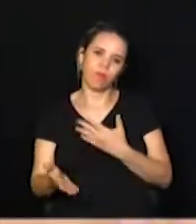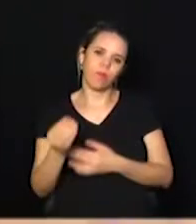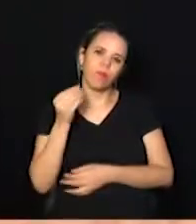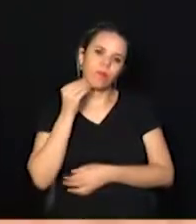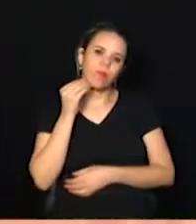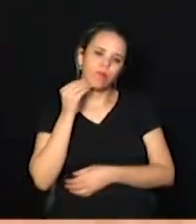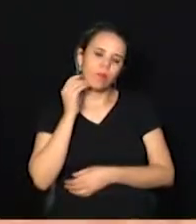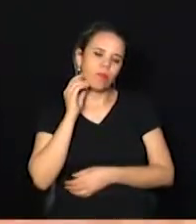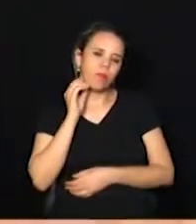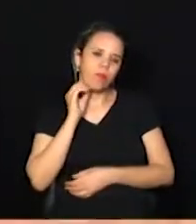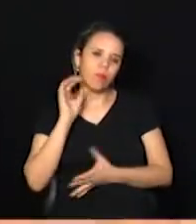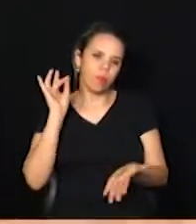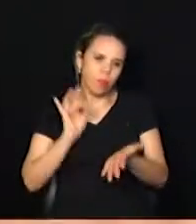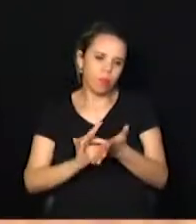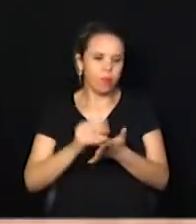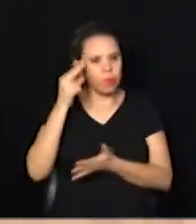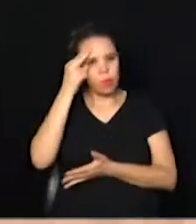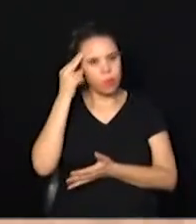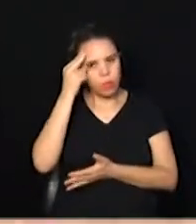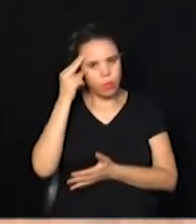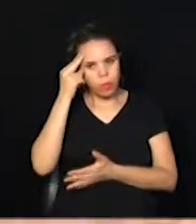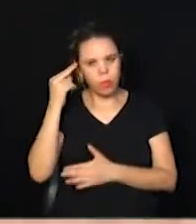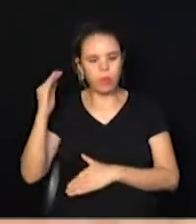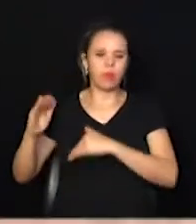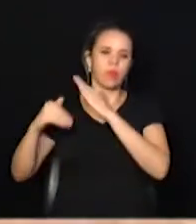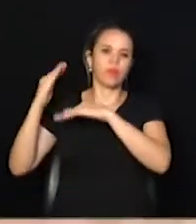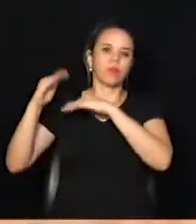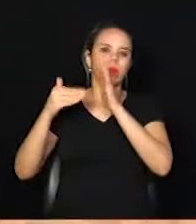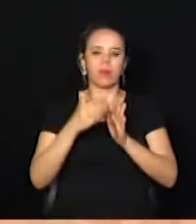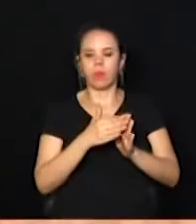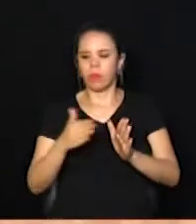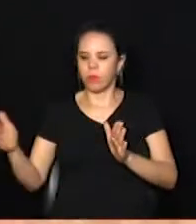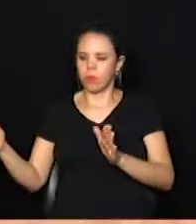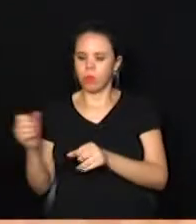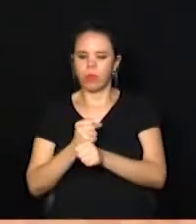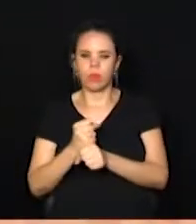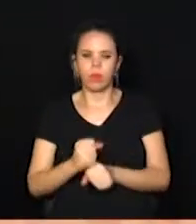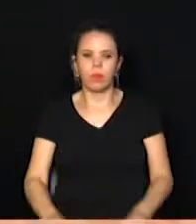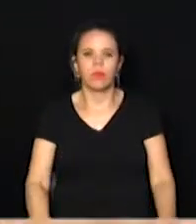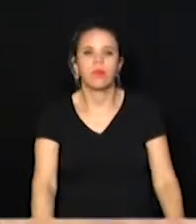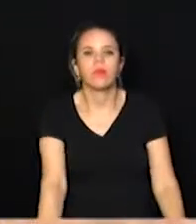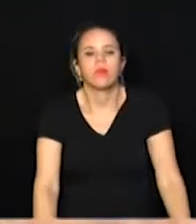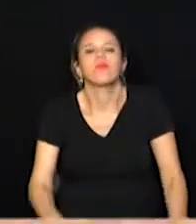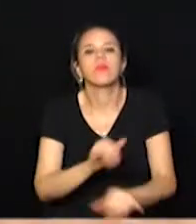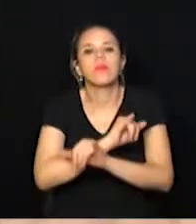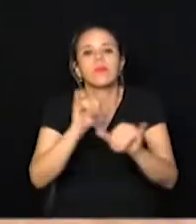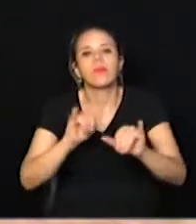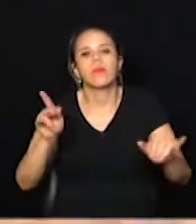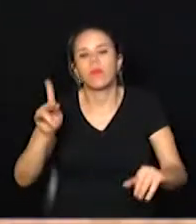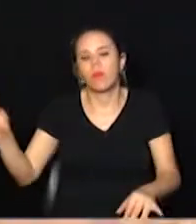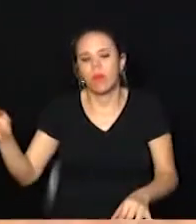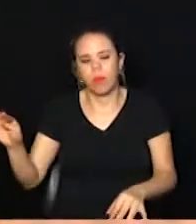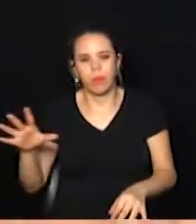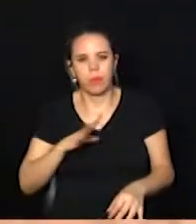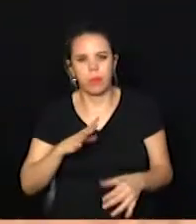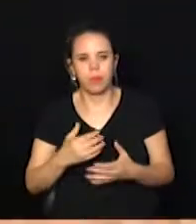oportunidade de concretização de um sonho que foi construído durante muitos anos, porque a campanha do PT na cidade,